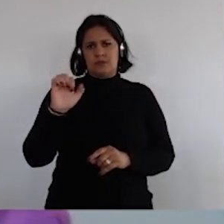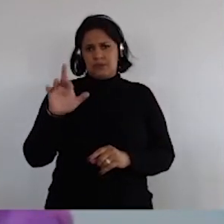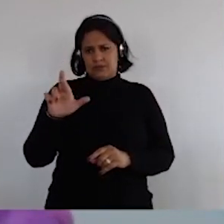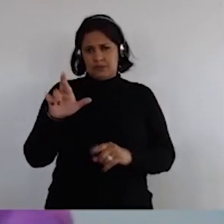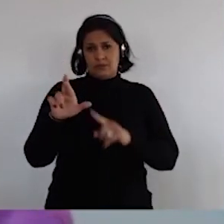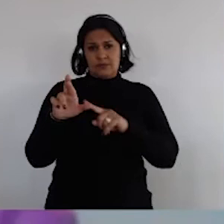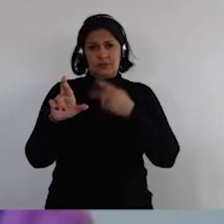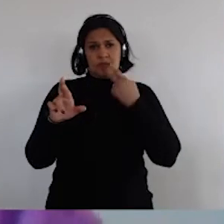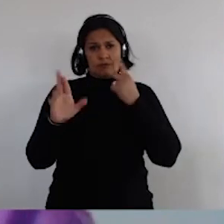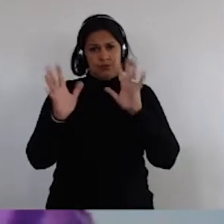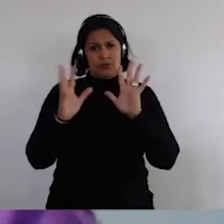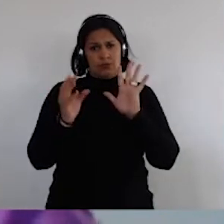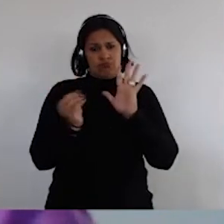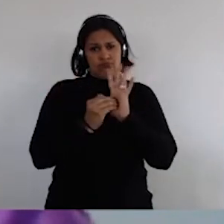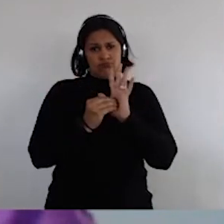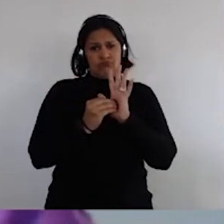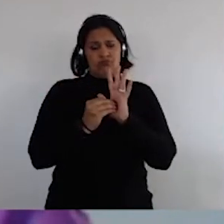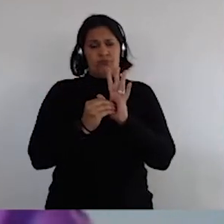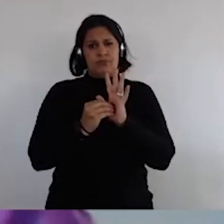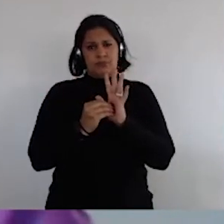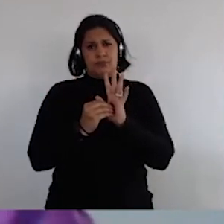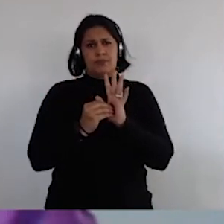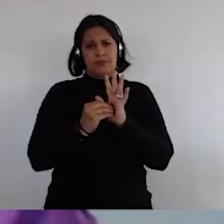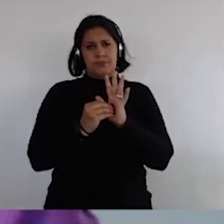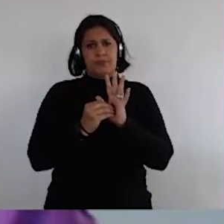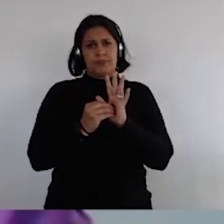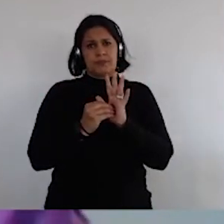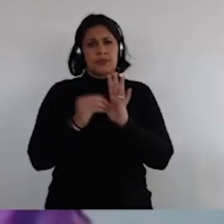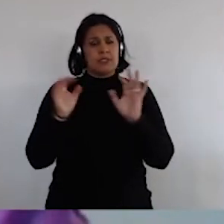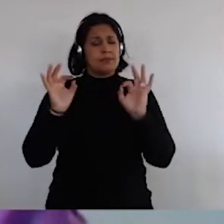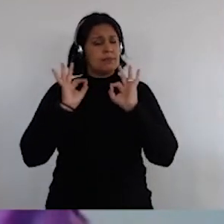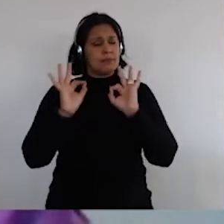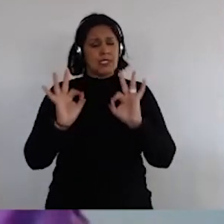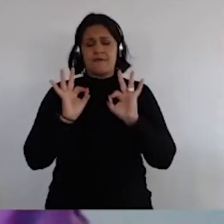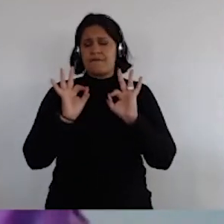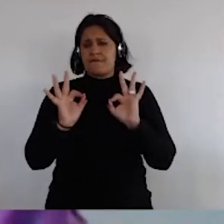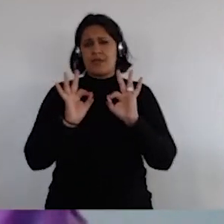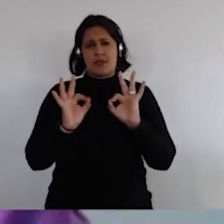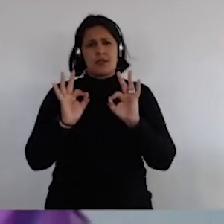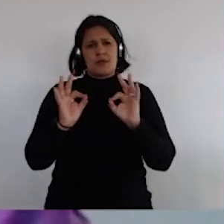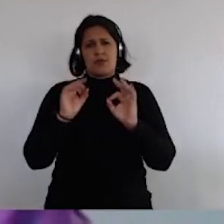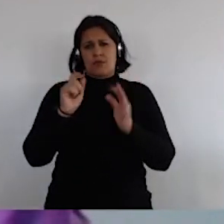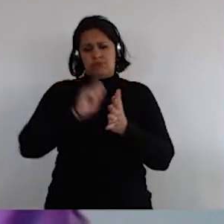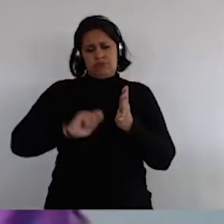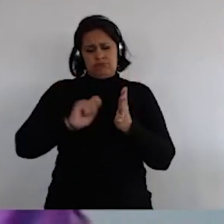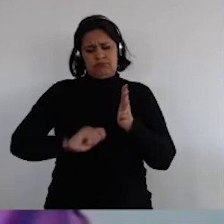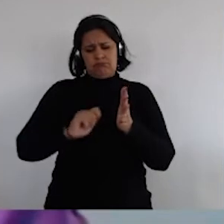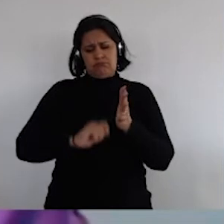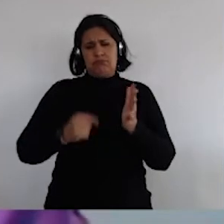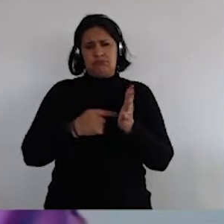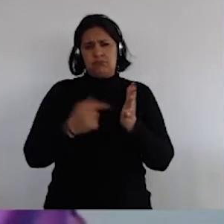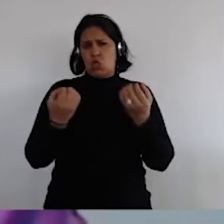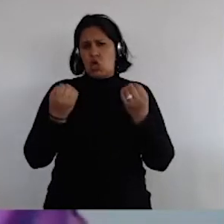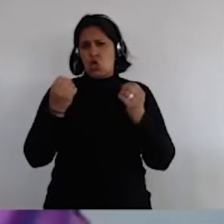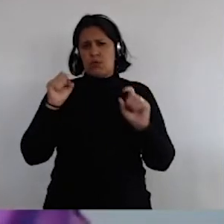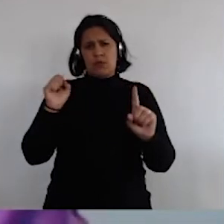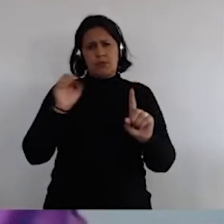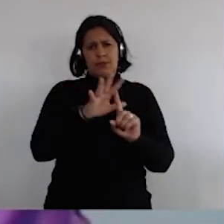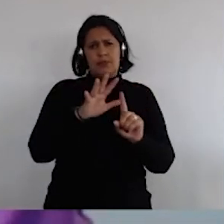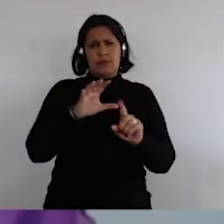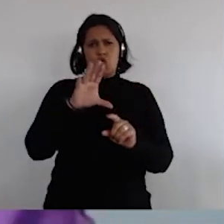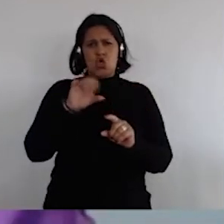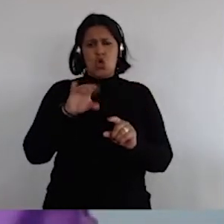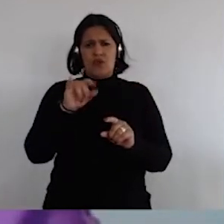que publicou um excelente, um pertinente artigo sobre os impactos atuais e futuros